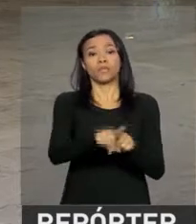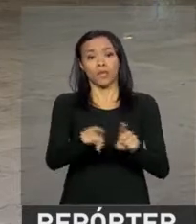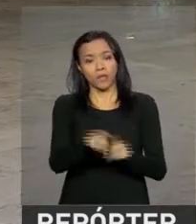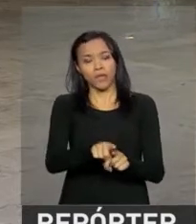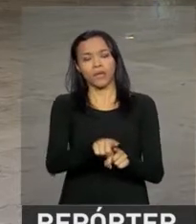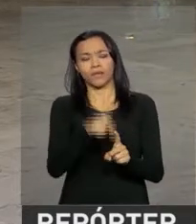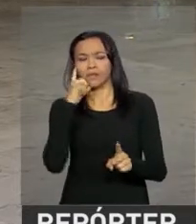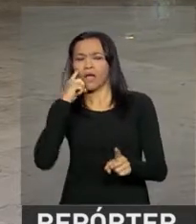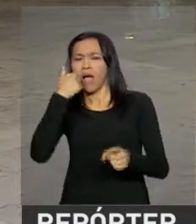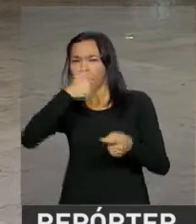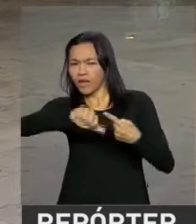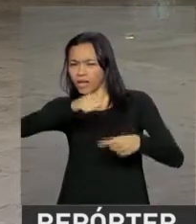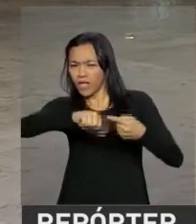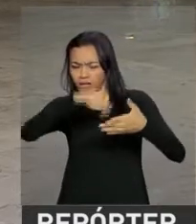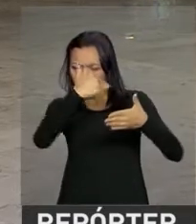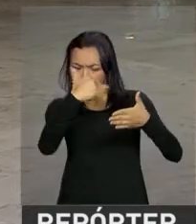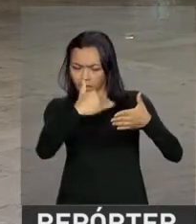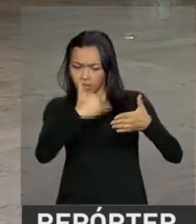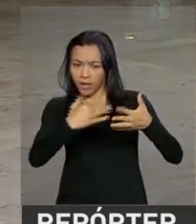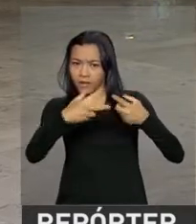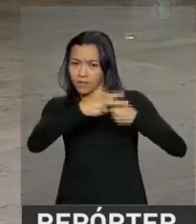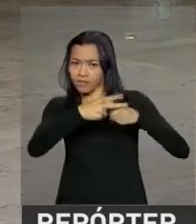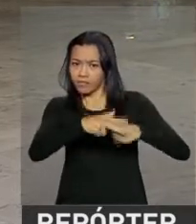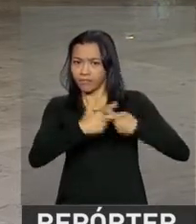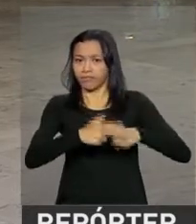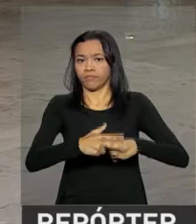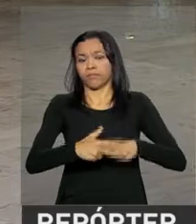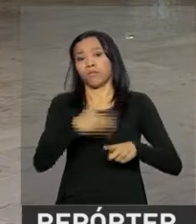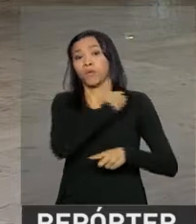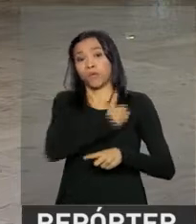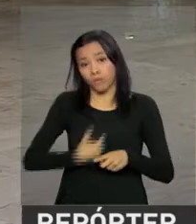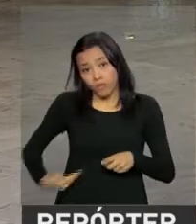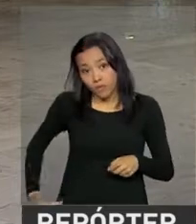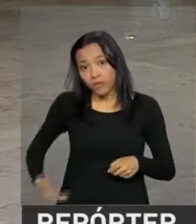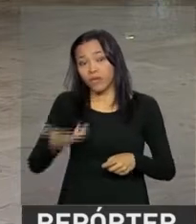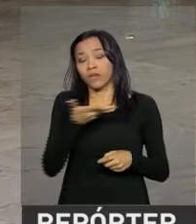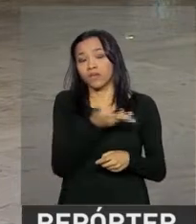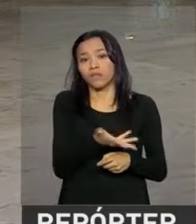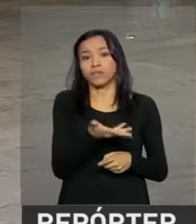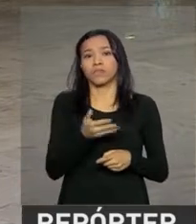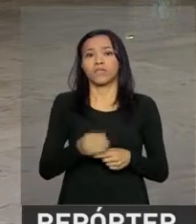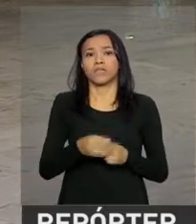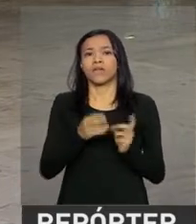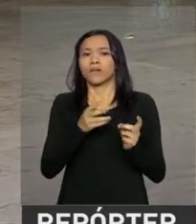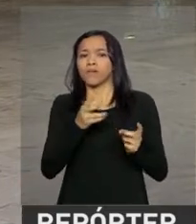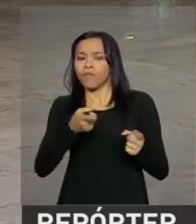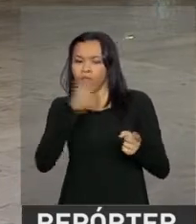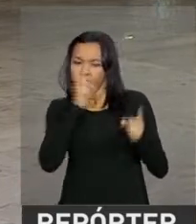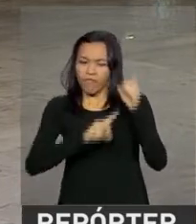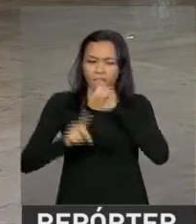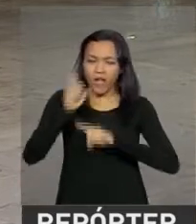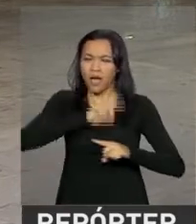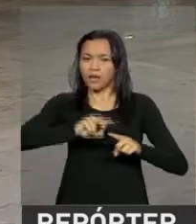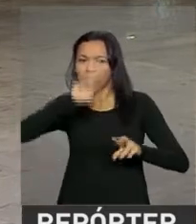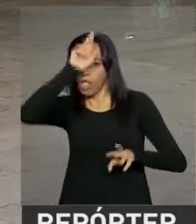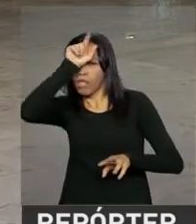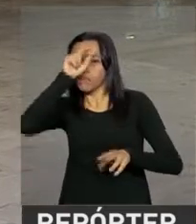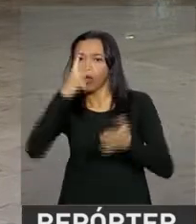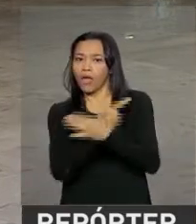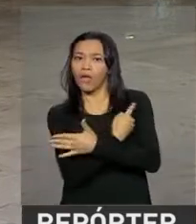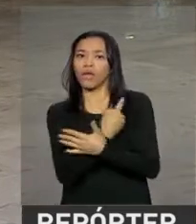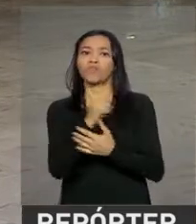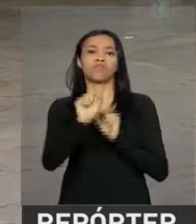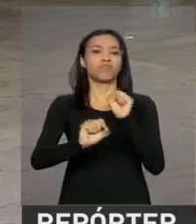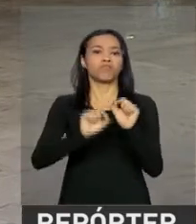estão sendo avaliados e aperfeiçoados pelo governo, com foco aí nas falhas de gestão. Né, para evitar aí falhas